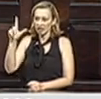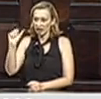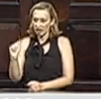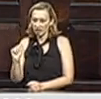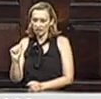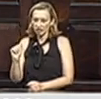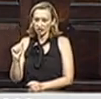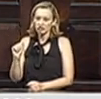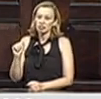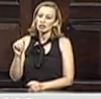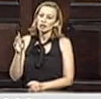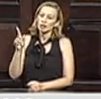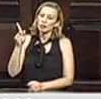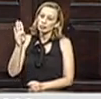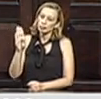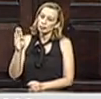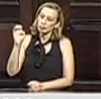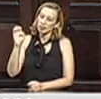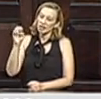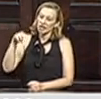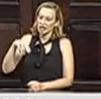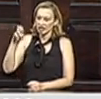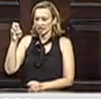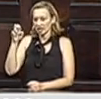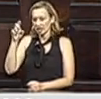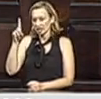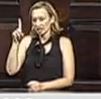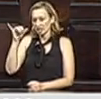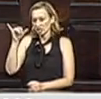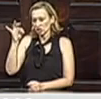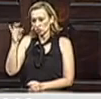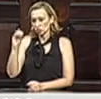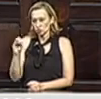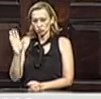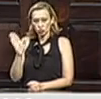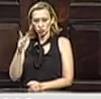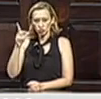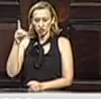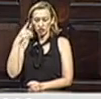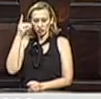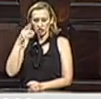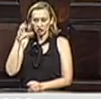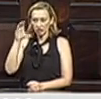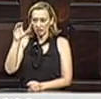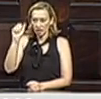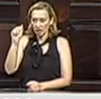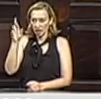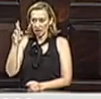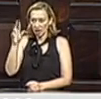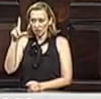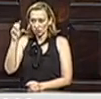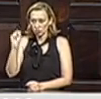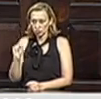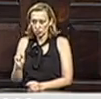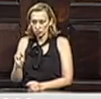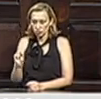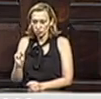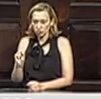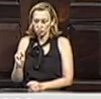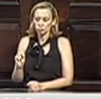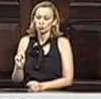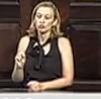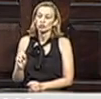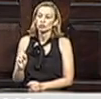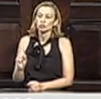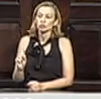Deputado Benedito Alves. Deputado Bruno Dauaire. Deputado Carlos Macedo. Deputado Carlos